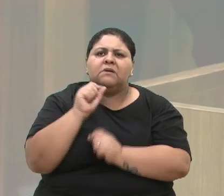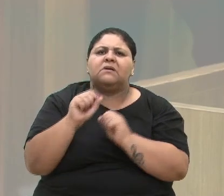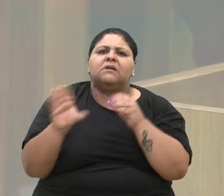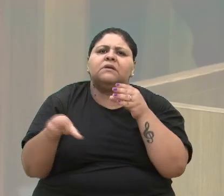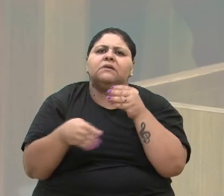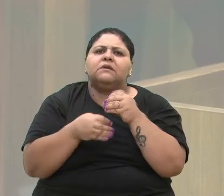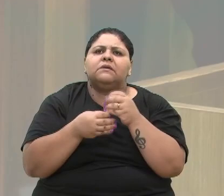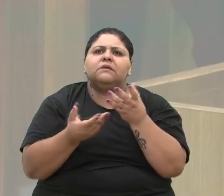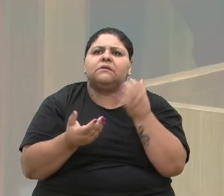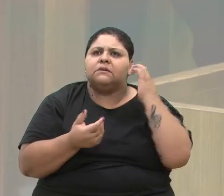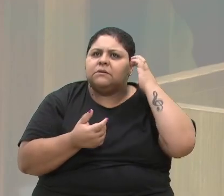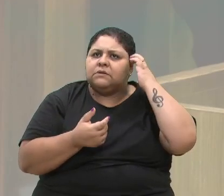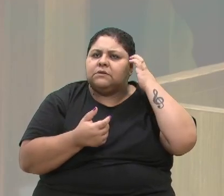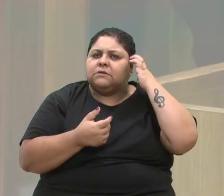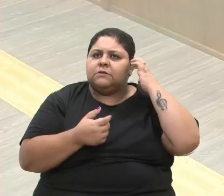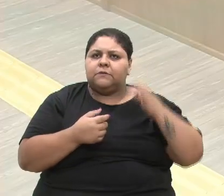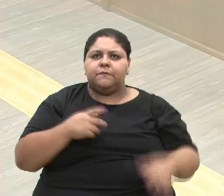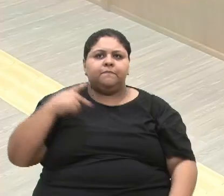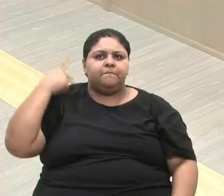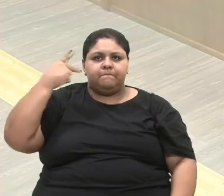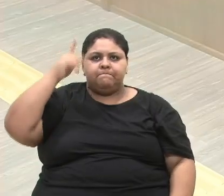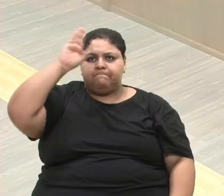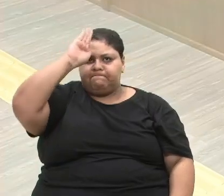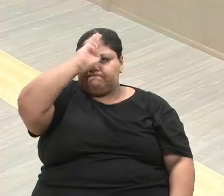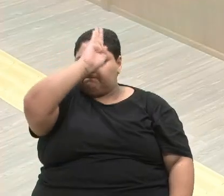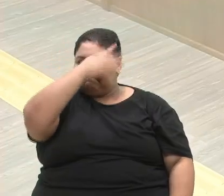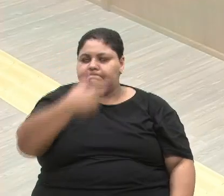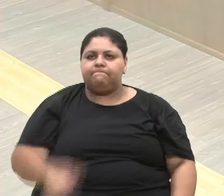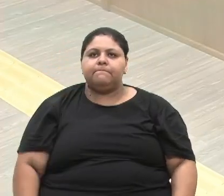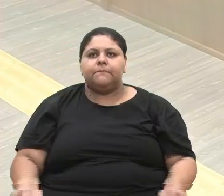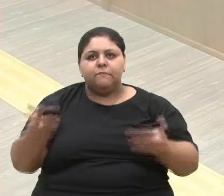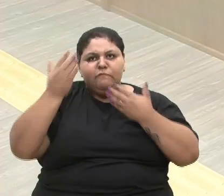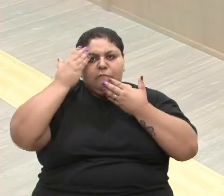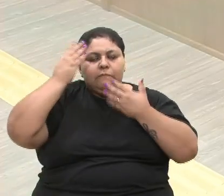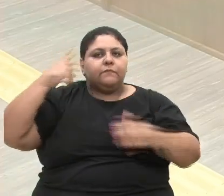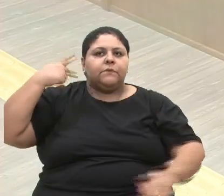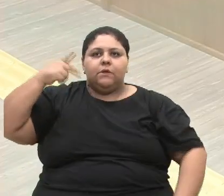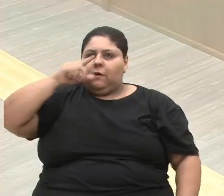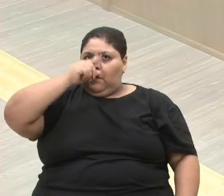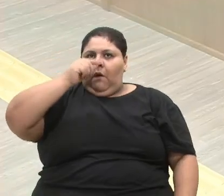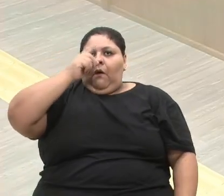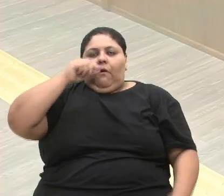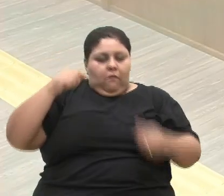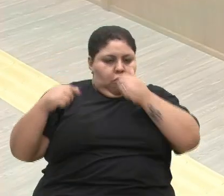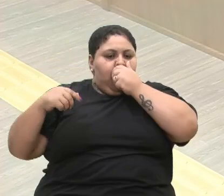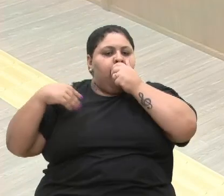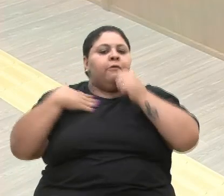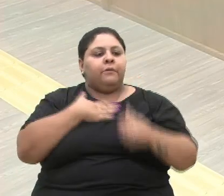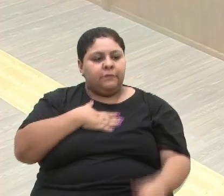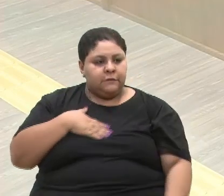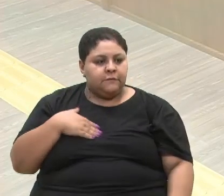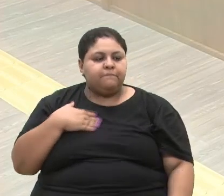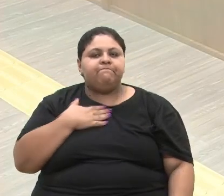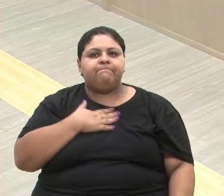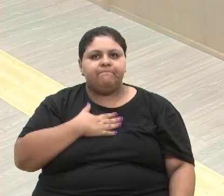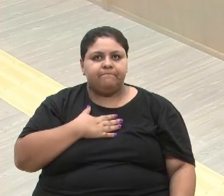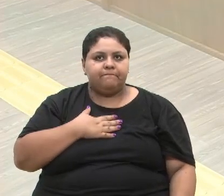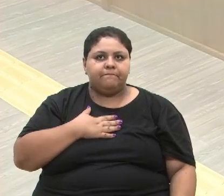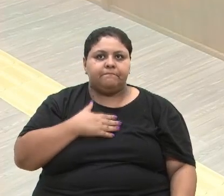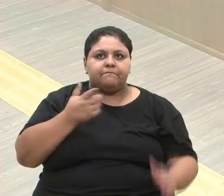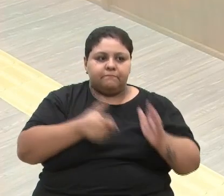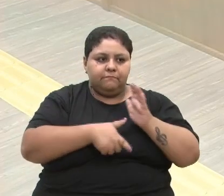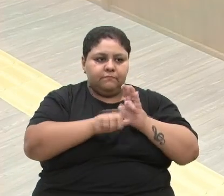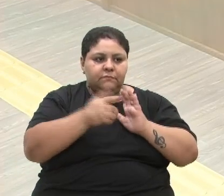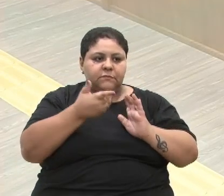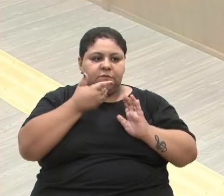parte? Vereador Bressan. Obrigado, vereador Fantinel. É nesse sentido, vereador Fantinel, até antes do senhor